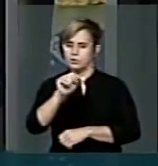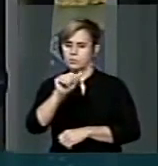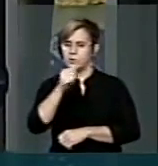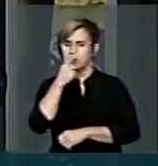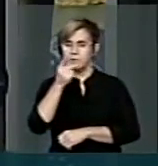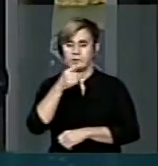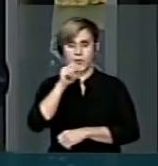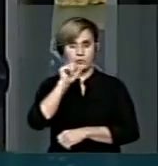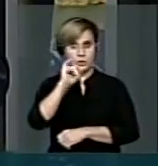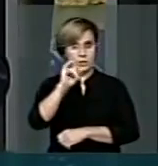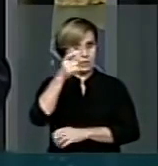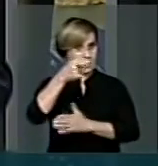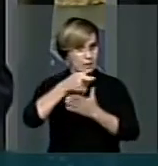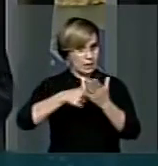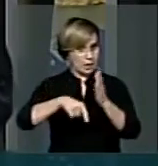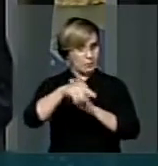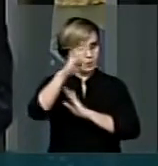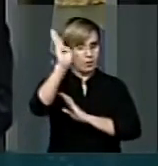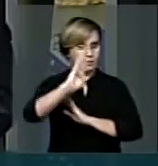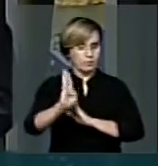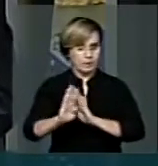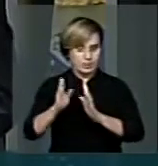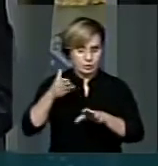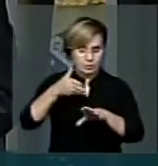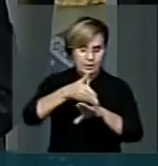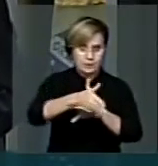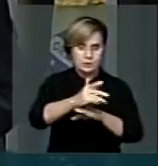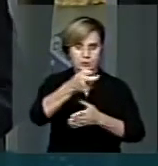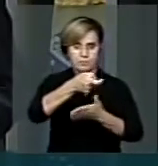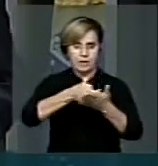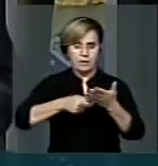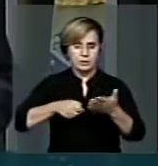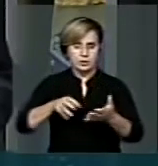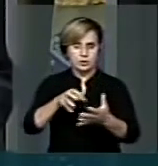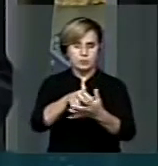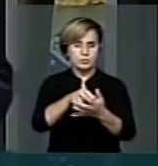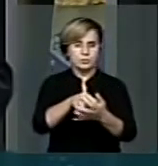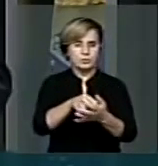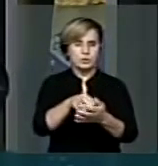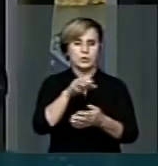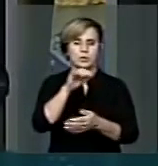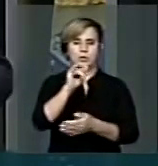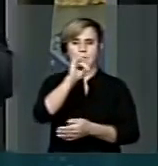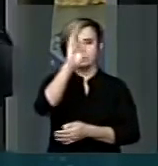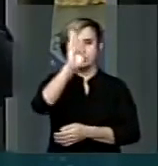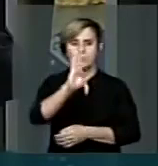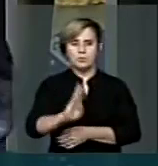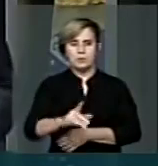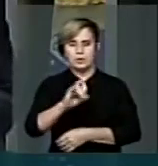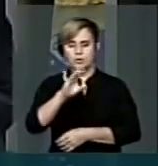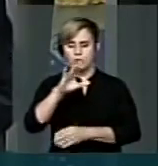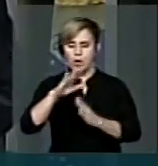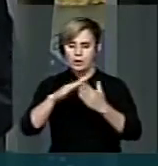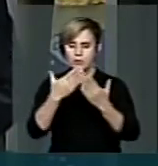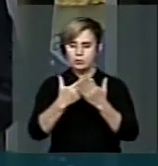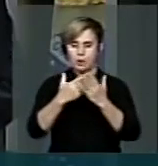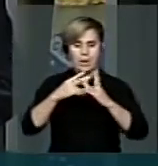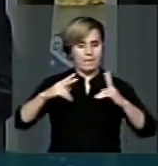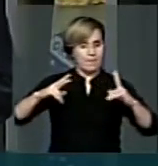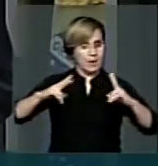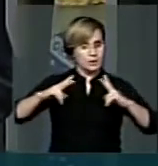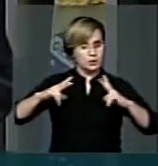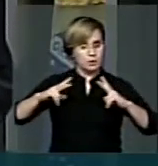naquela prova, da qual participaram 65 países, se o Brasil fosse representado apenas pelas escolas privadas,